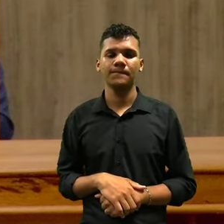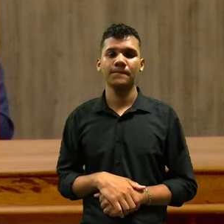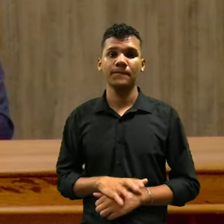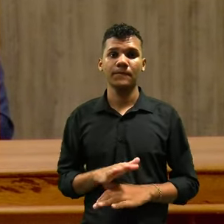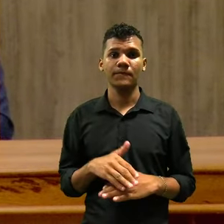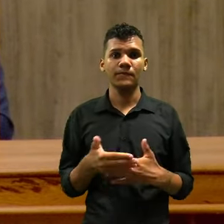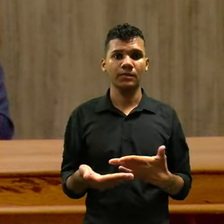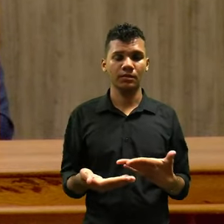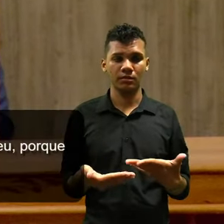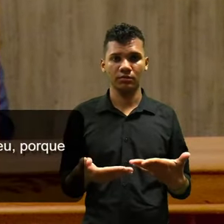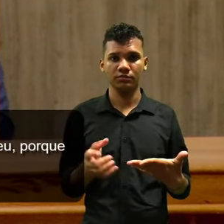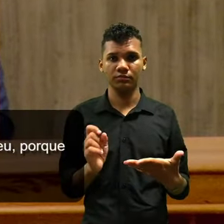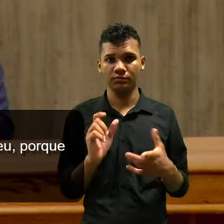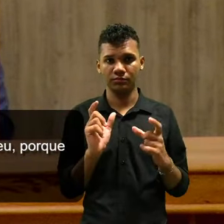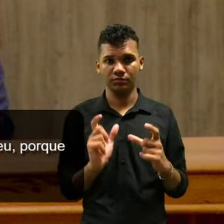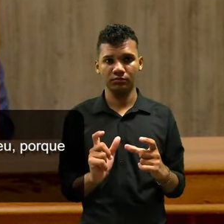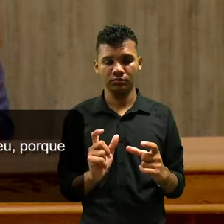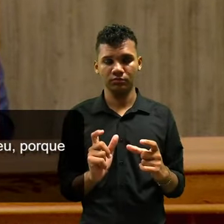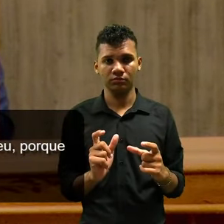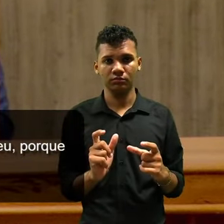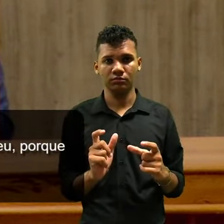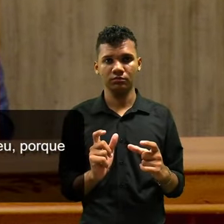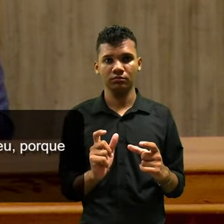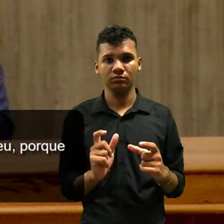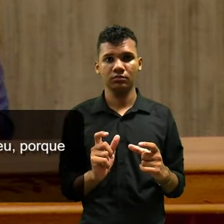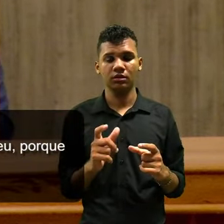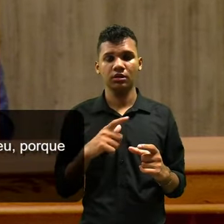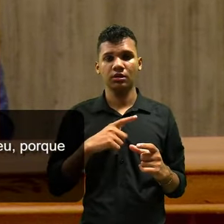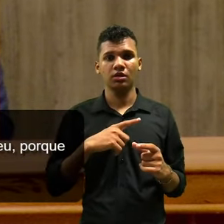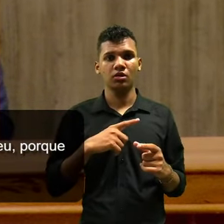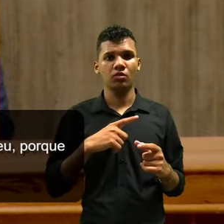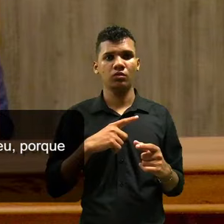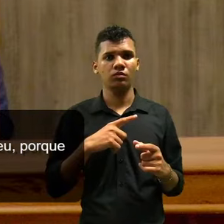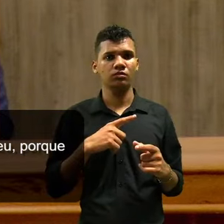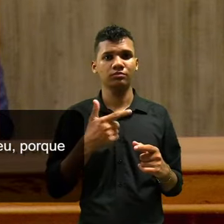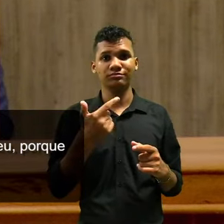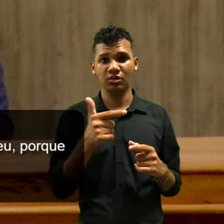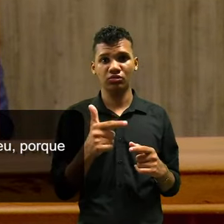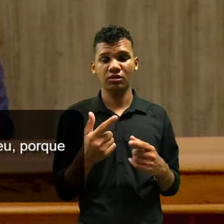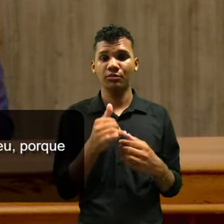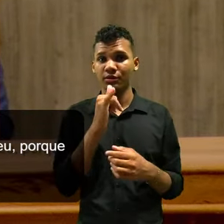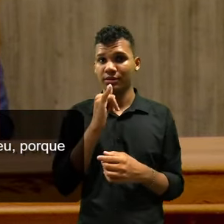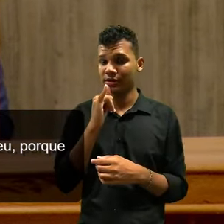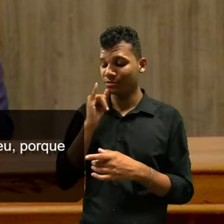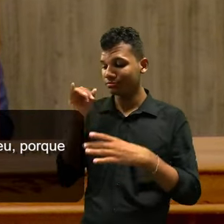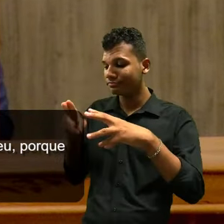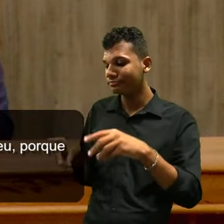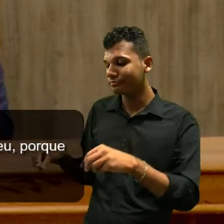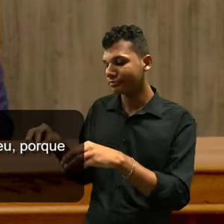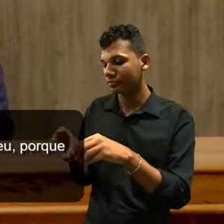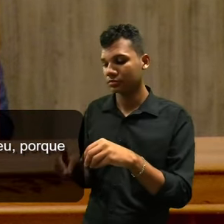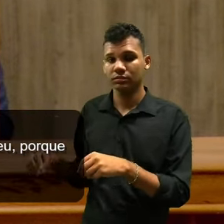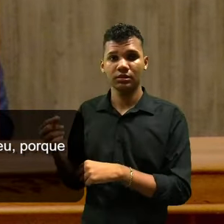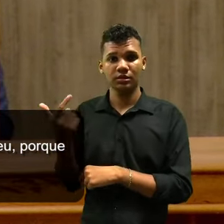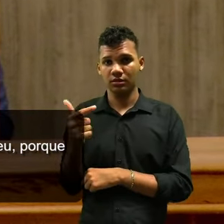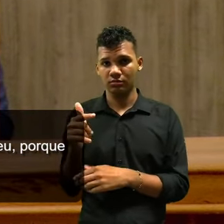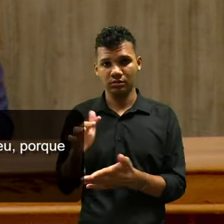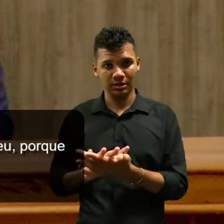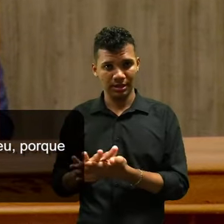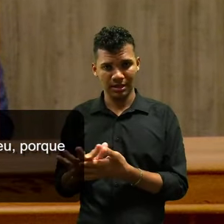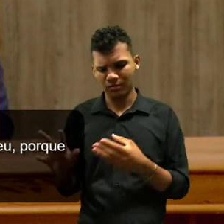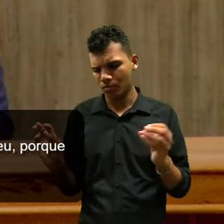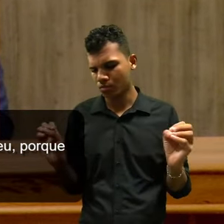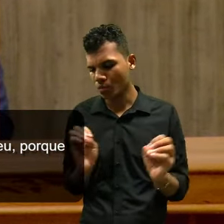caiu aonde pronto aonde não havia o quê terra não é isso não havia Terra